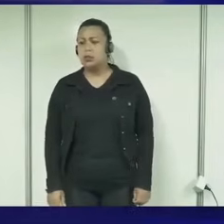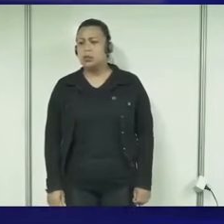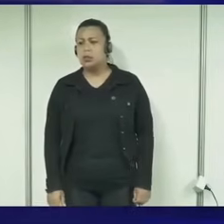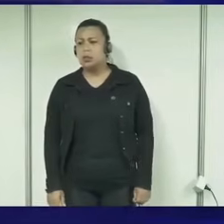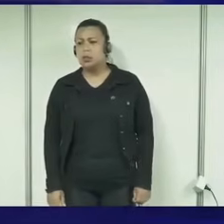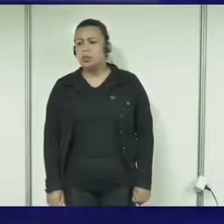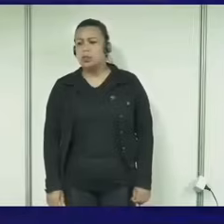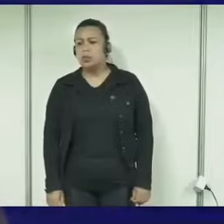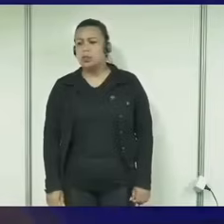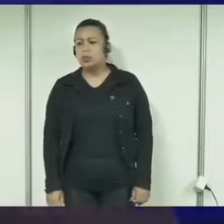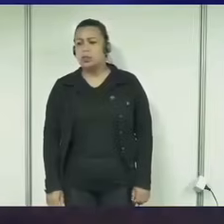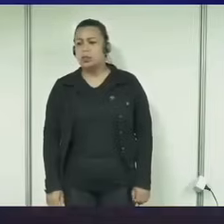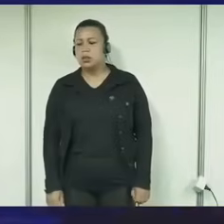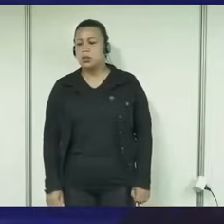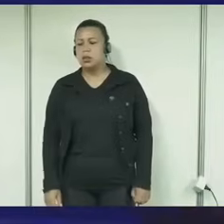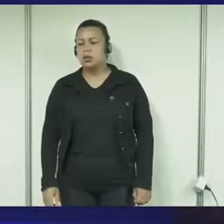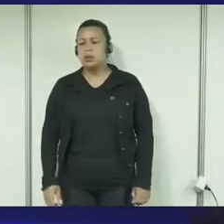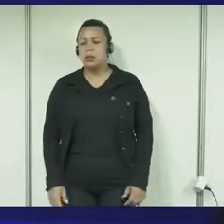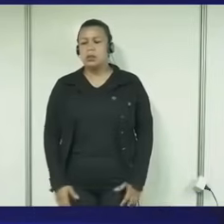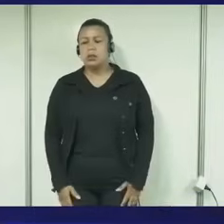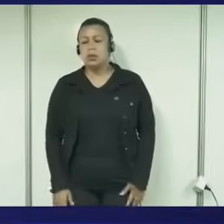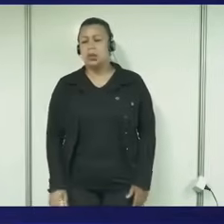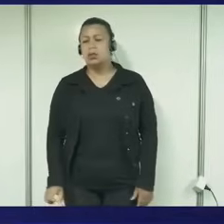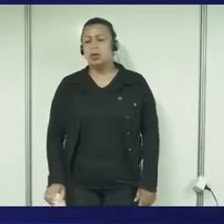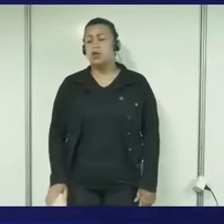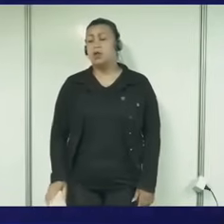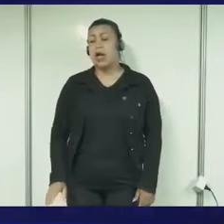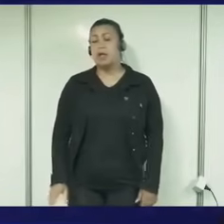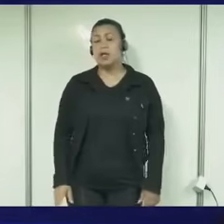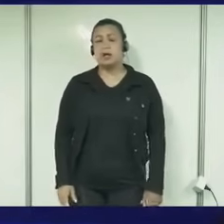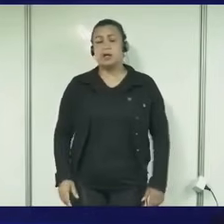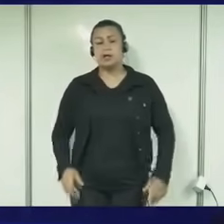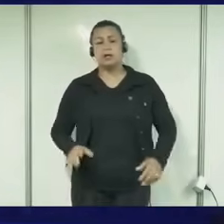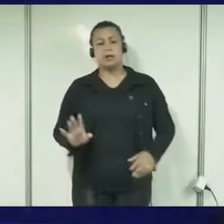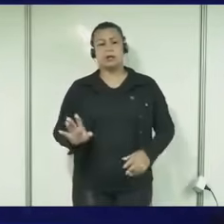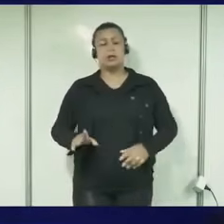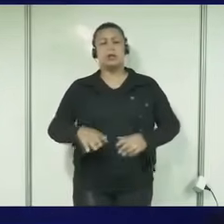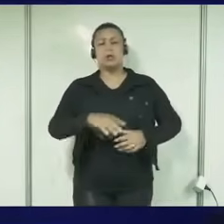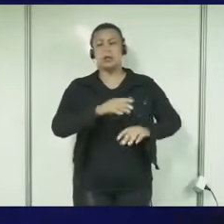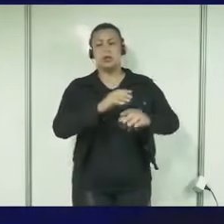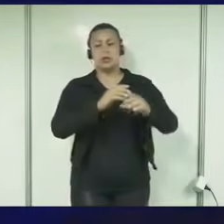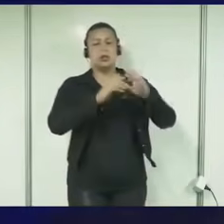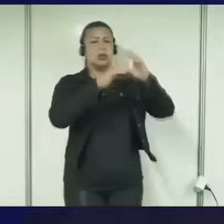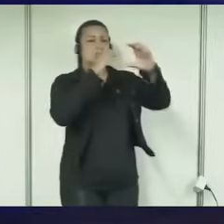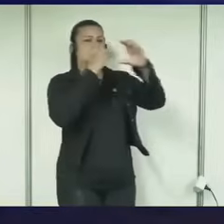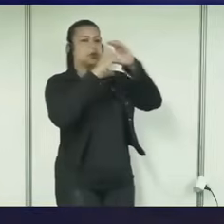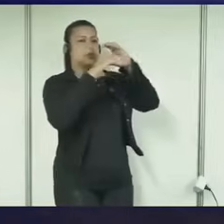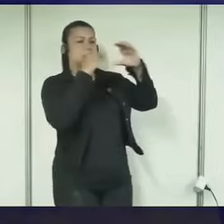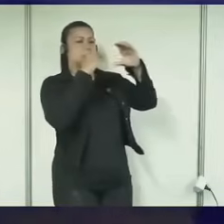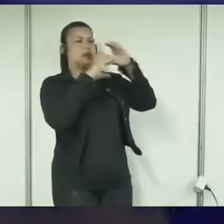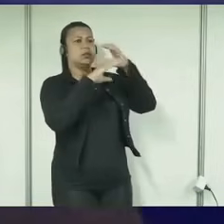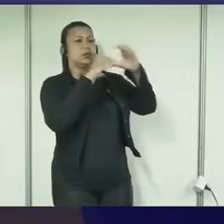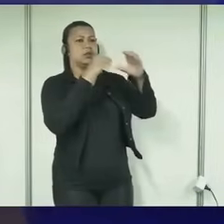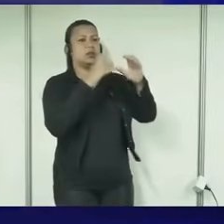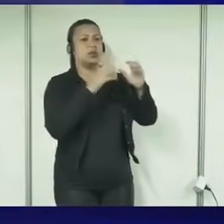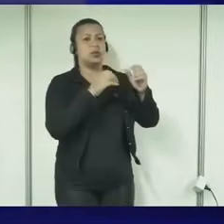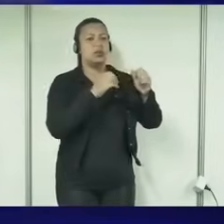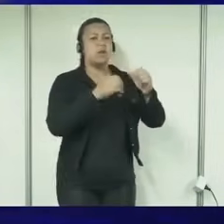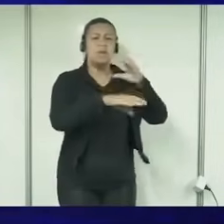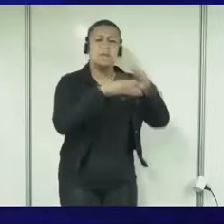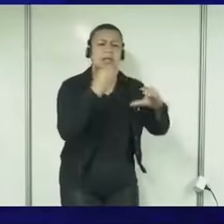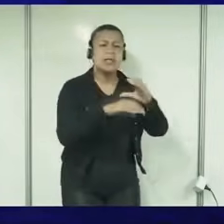Obrigado. E agora uma canção que o pessoal me mandava no celular, dizendo